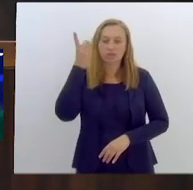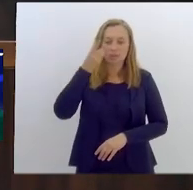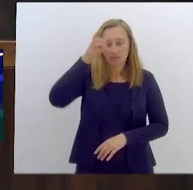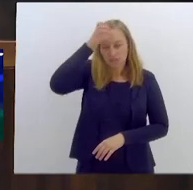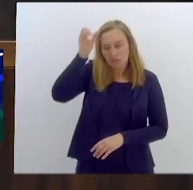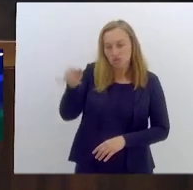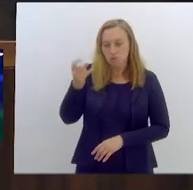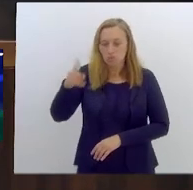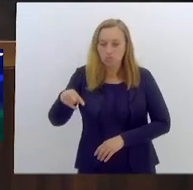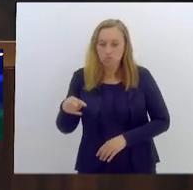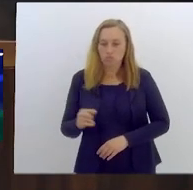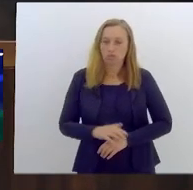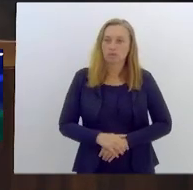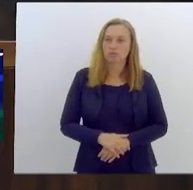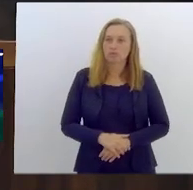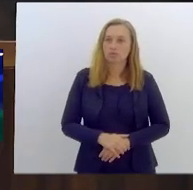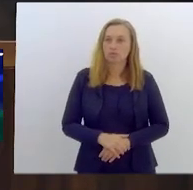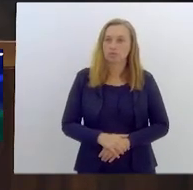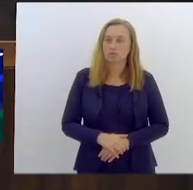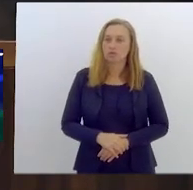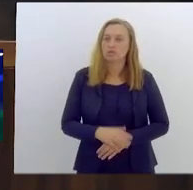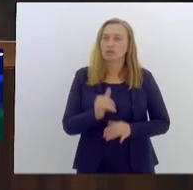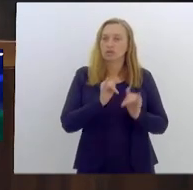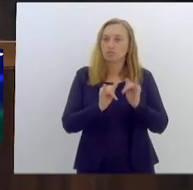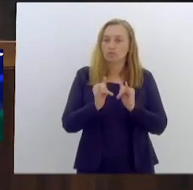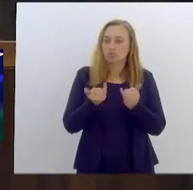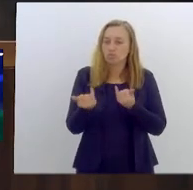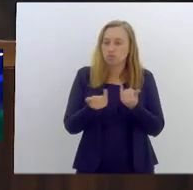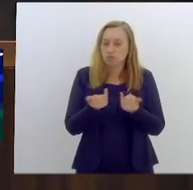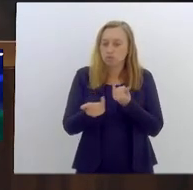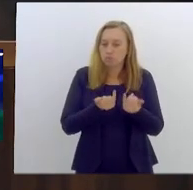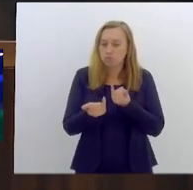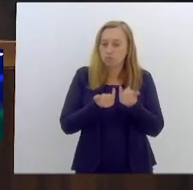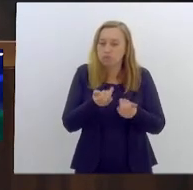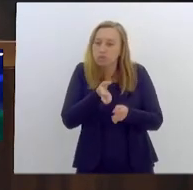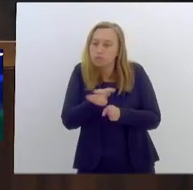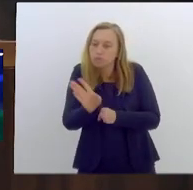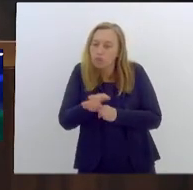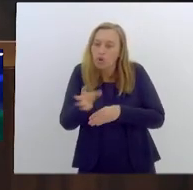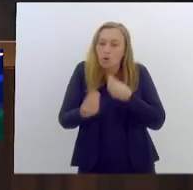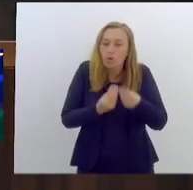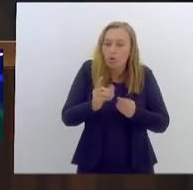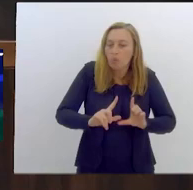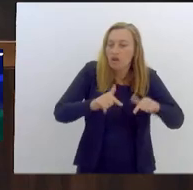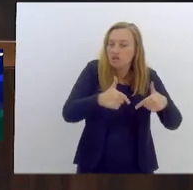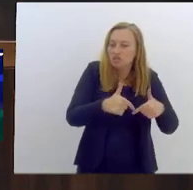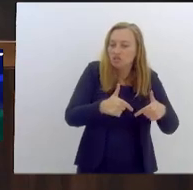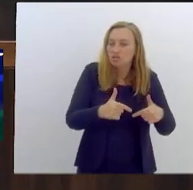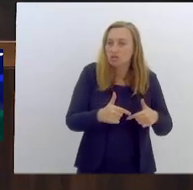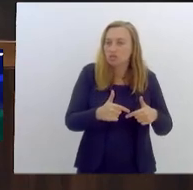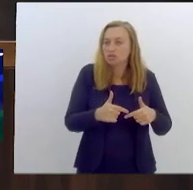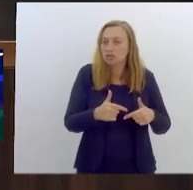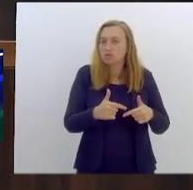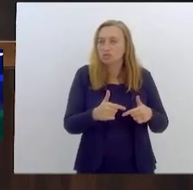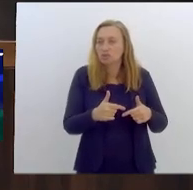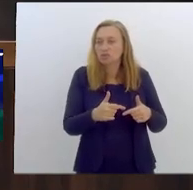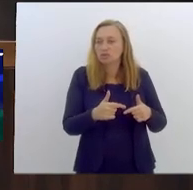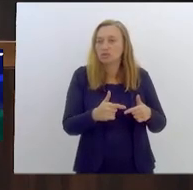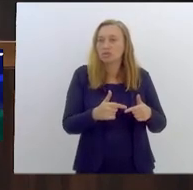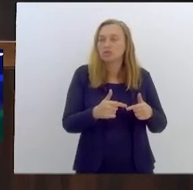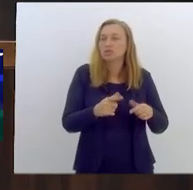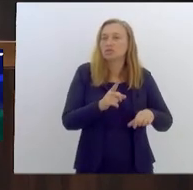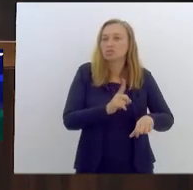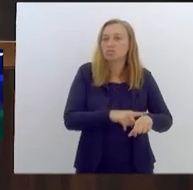Ju, que dispõe sobre a inserção de informações e orientações de como agir nos casos de rompimento de cabos